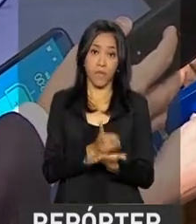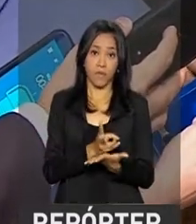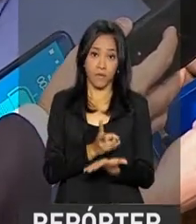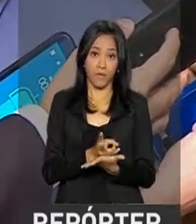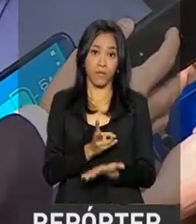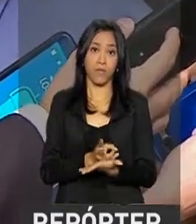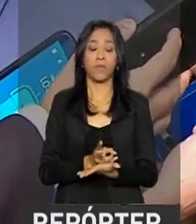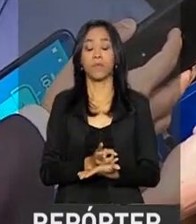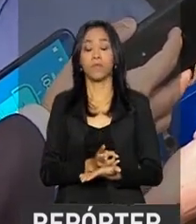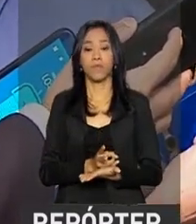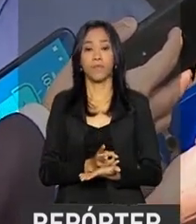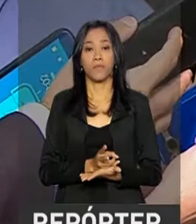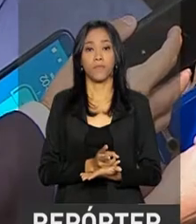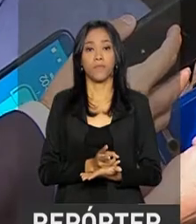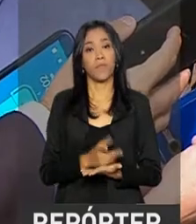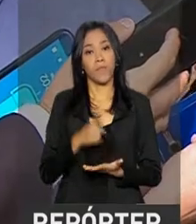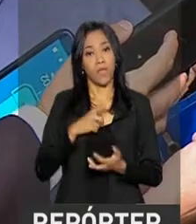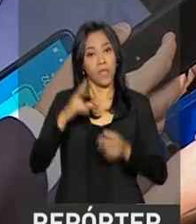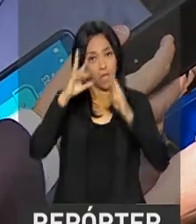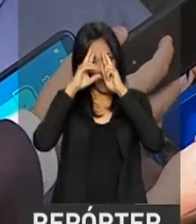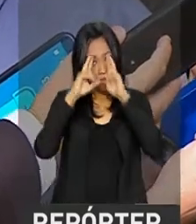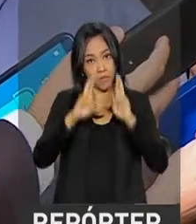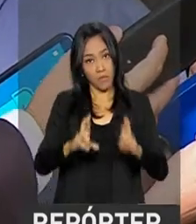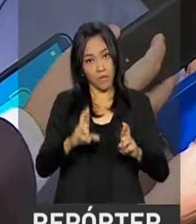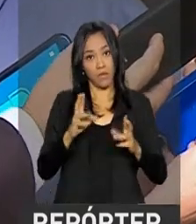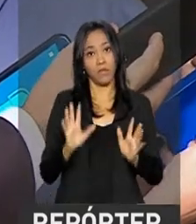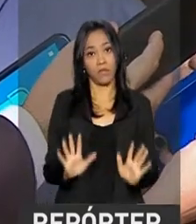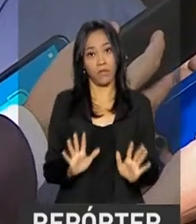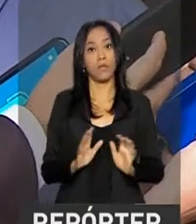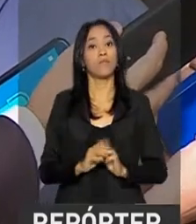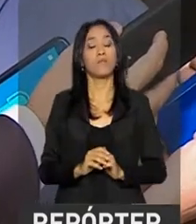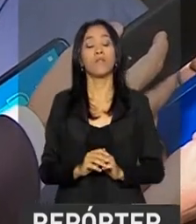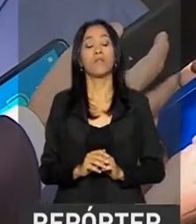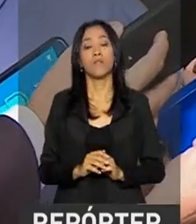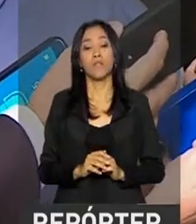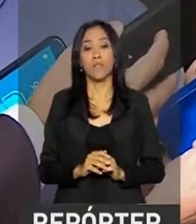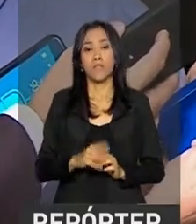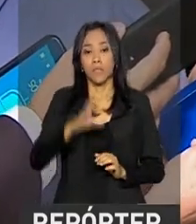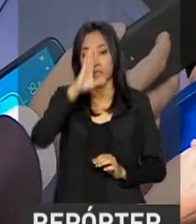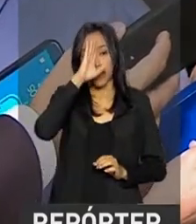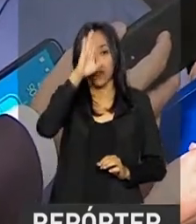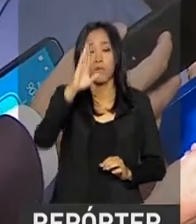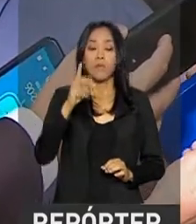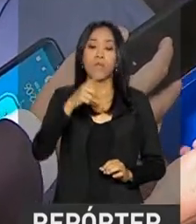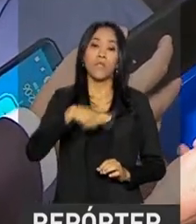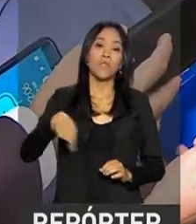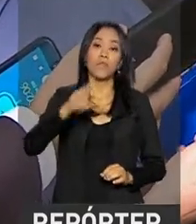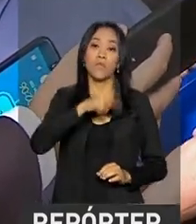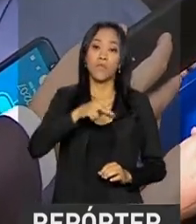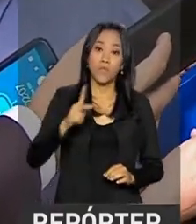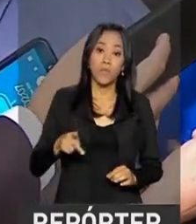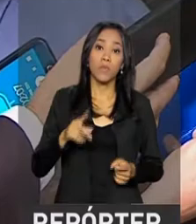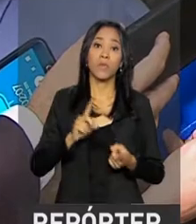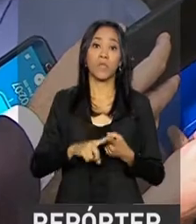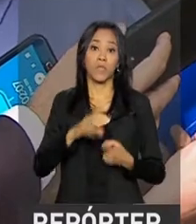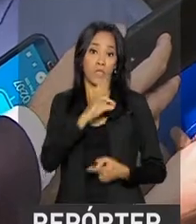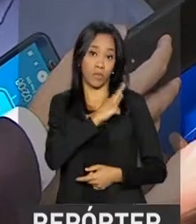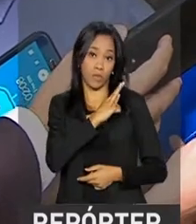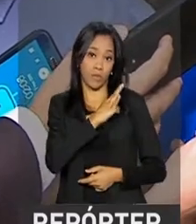mínima o respeito a algumas particularidades, especialmente em relação aos professores e aos policiais,